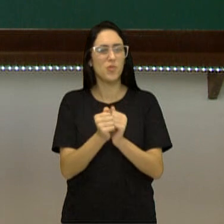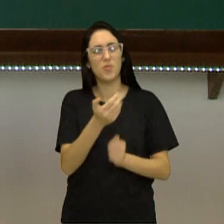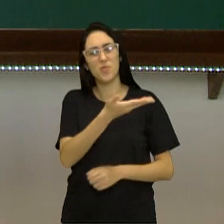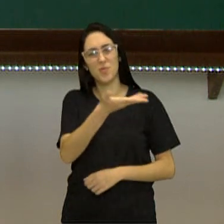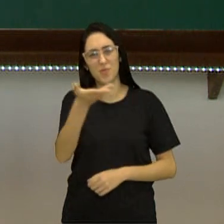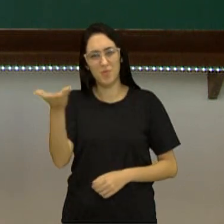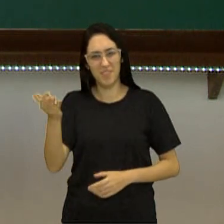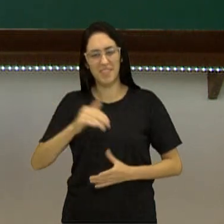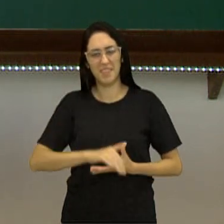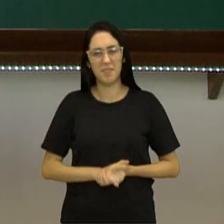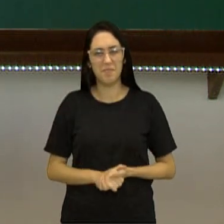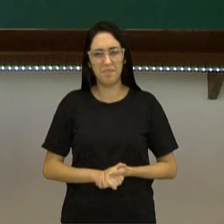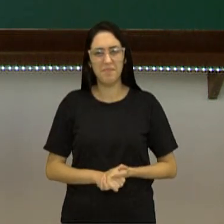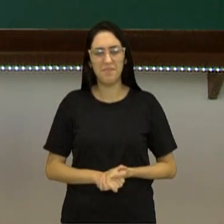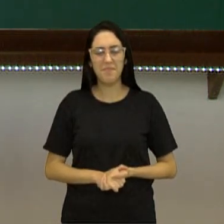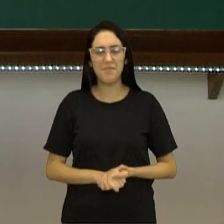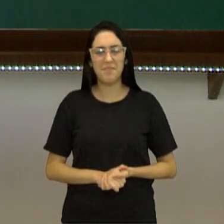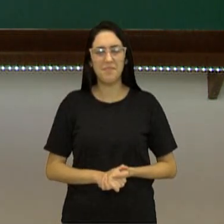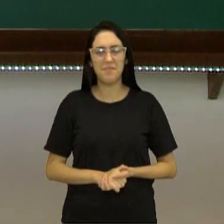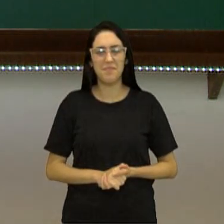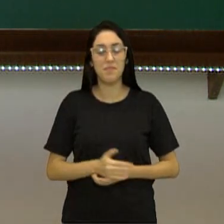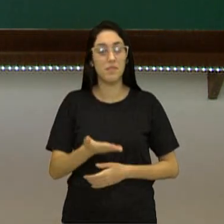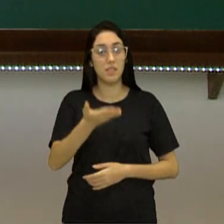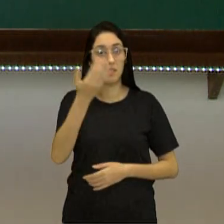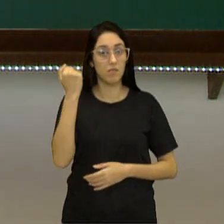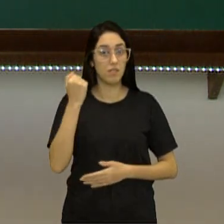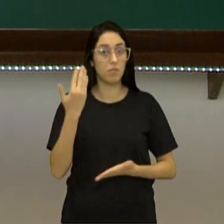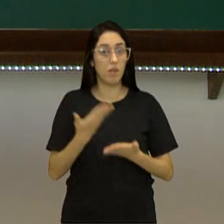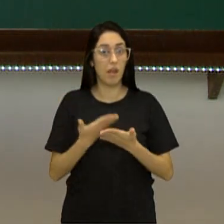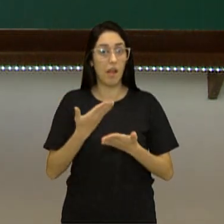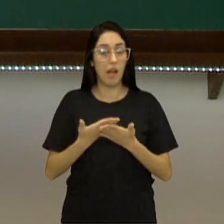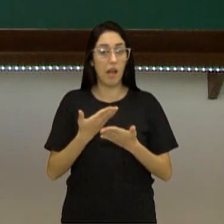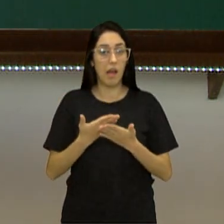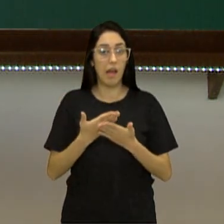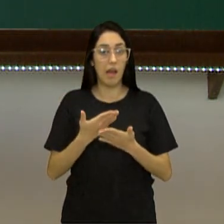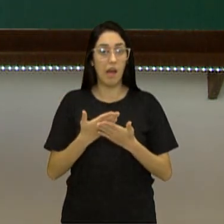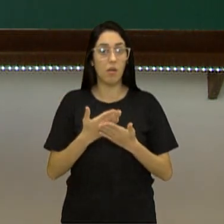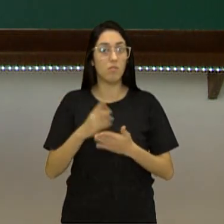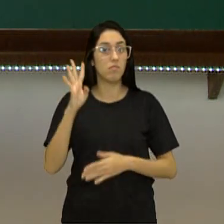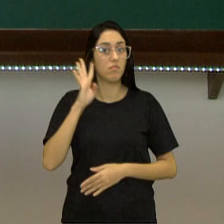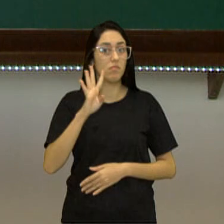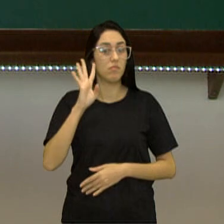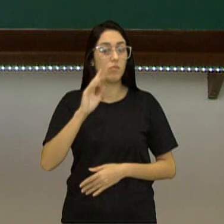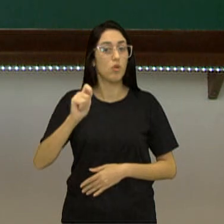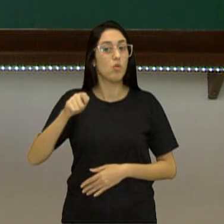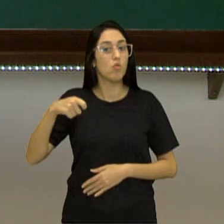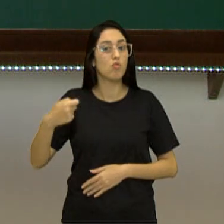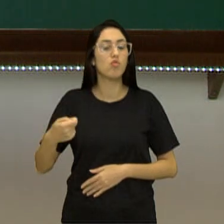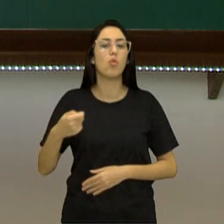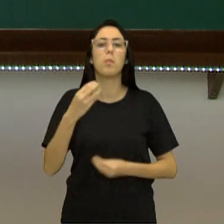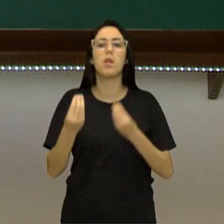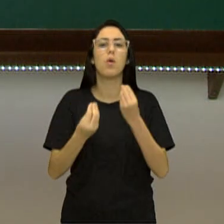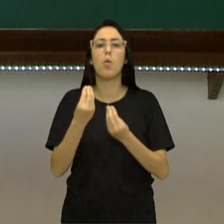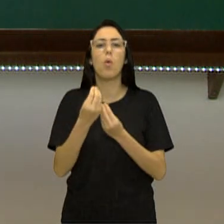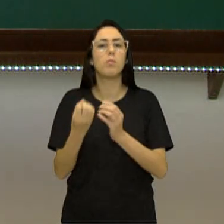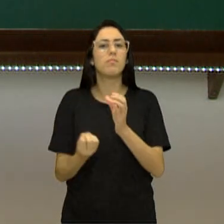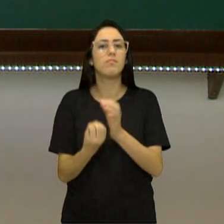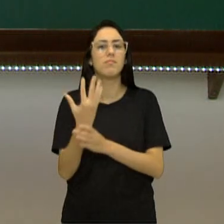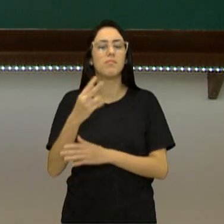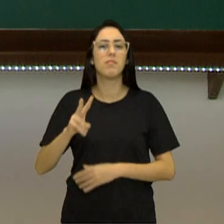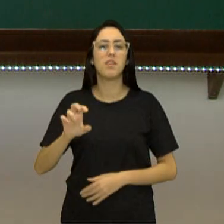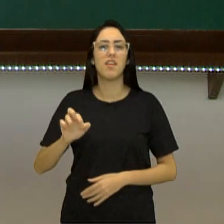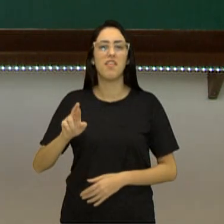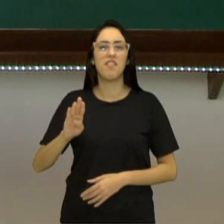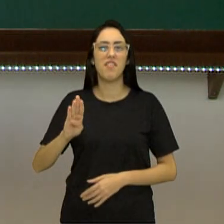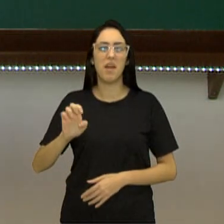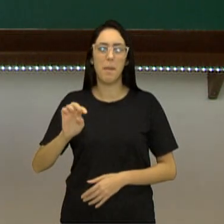com vocês. Vamos para uma aula esperta sobre produção textual de